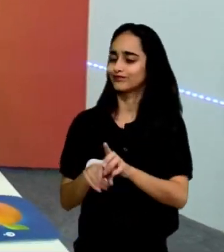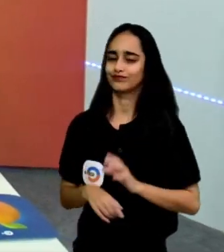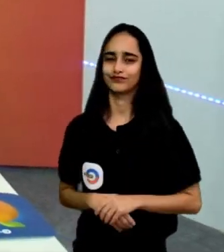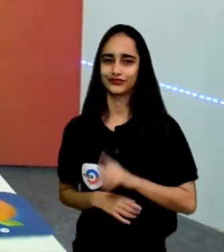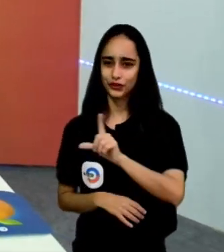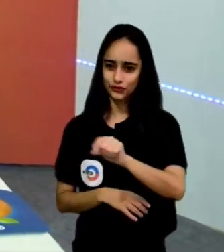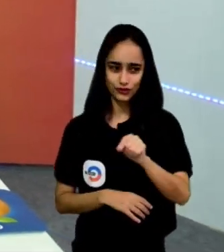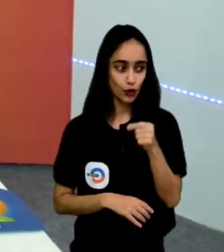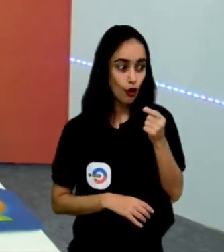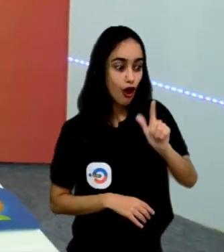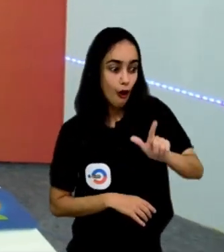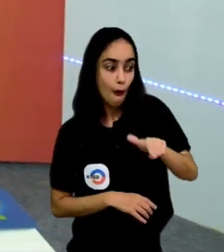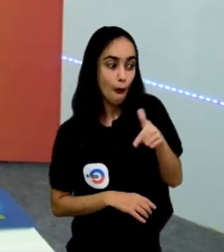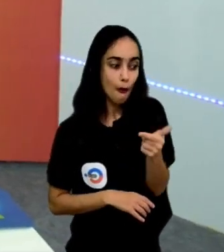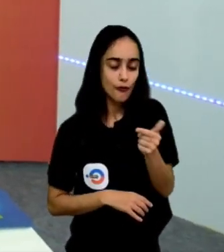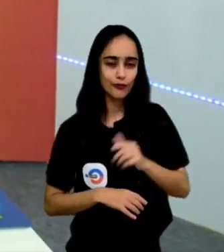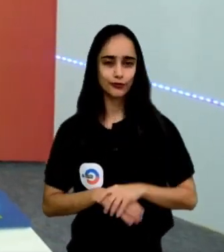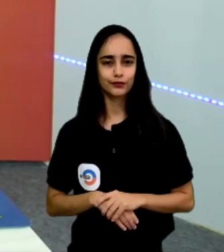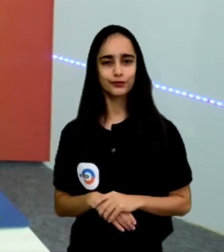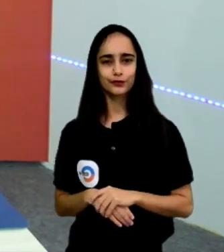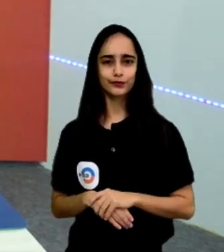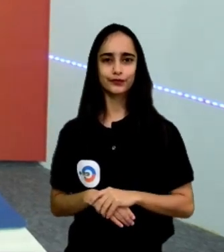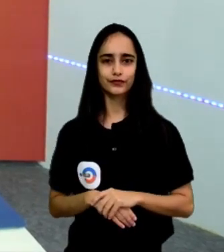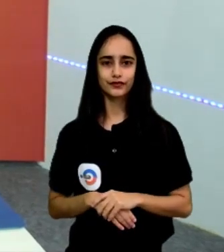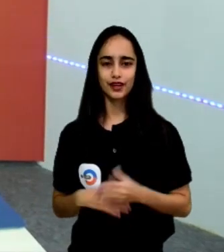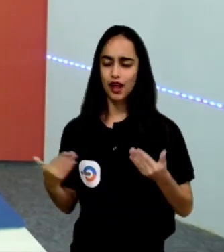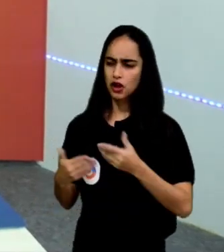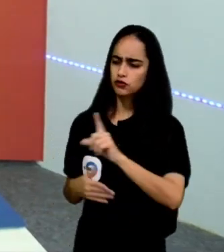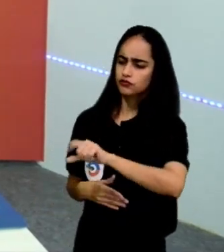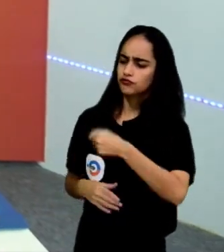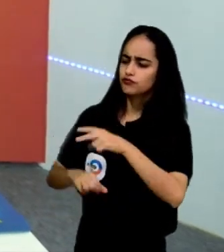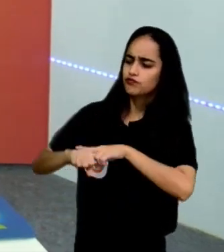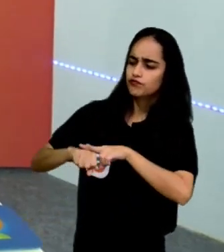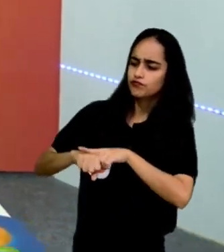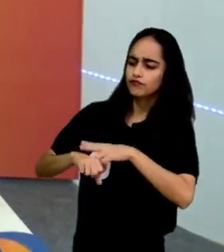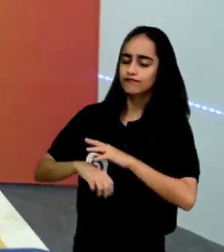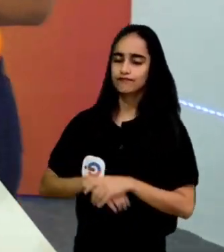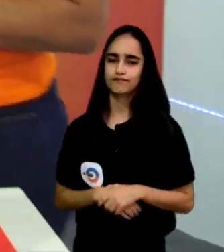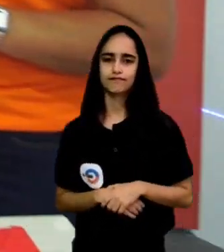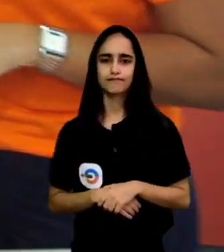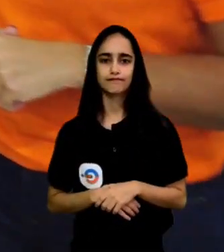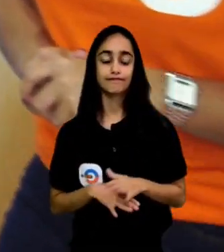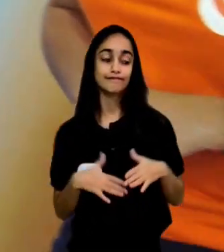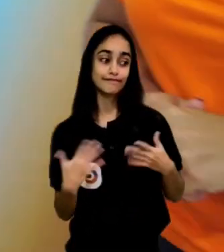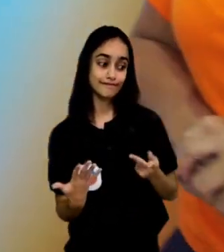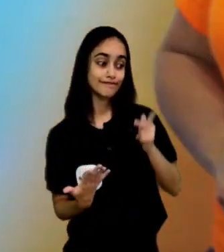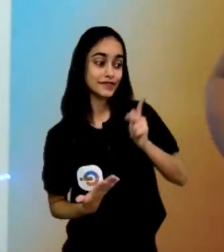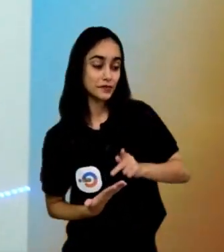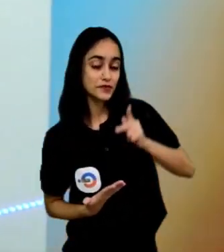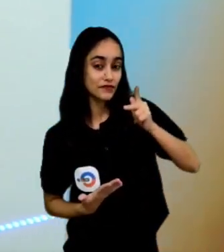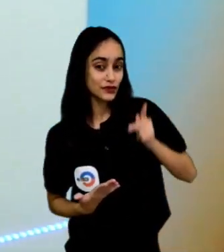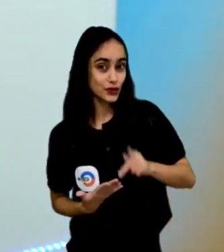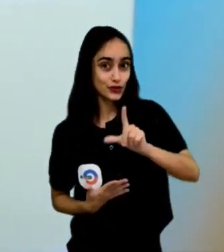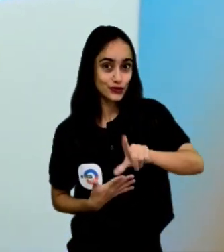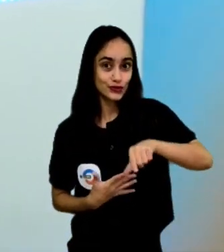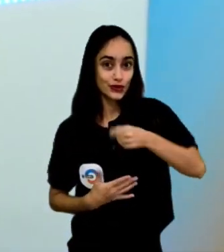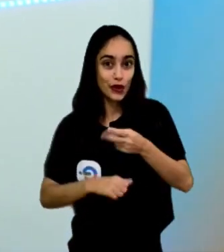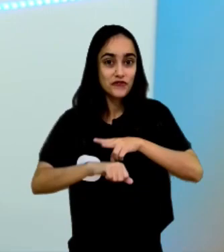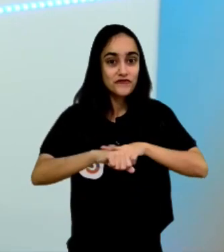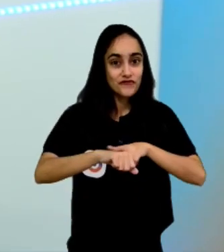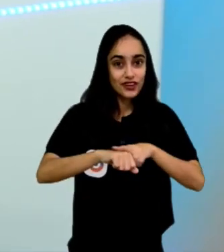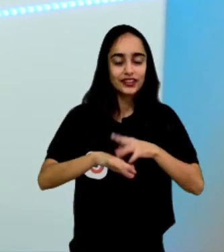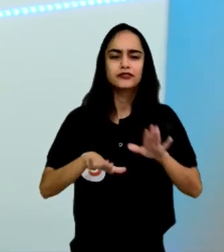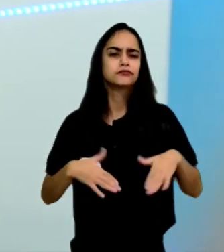envelope. Vou escolher o verde. A professora escolheu o verde. E